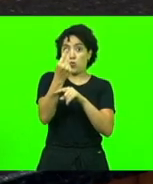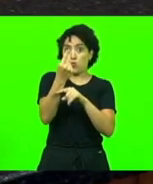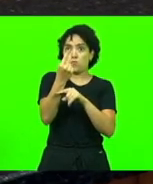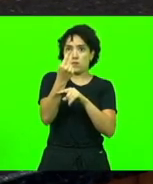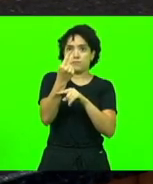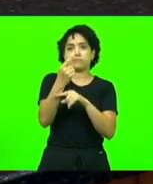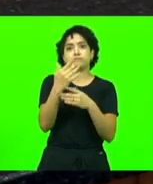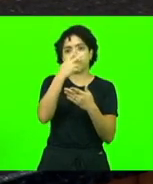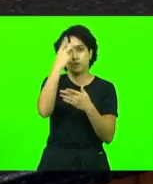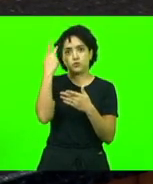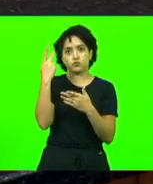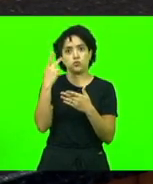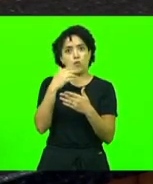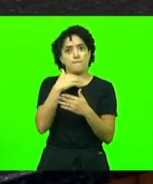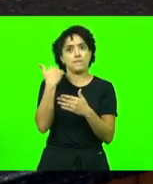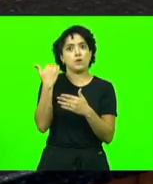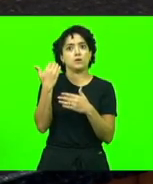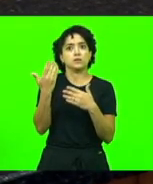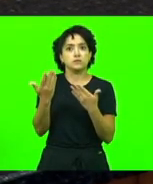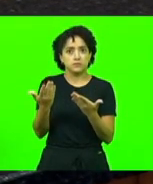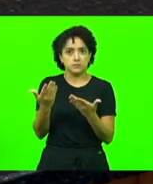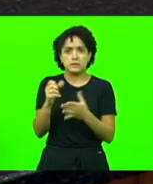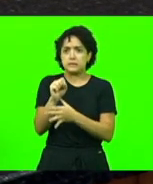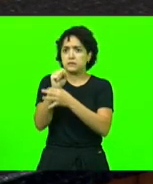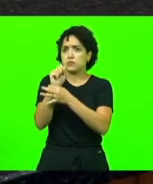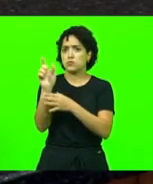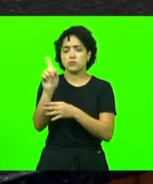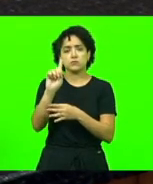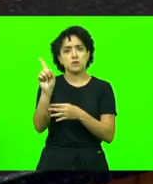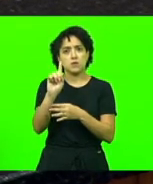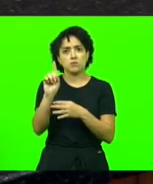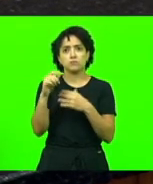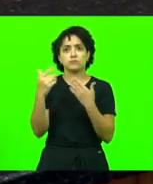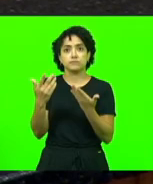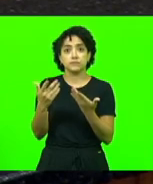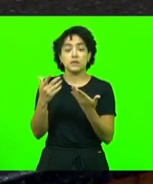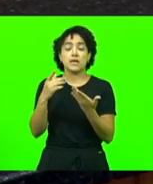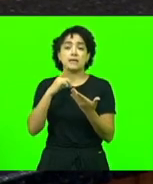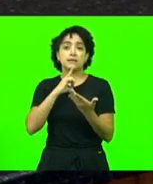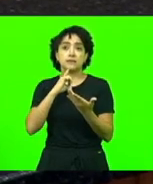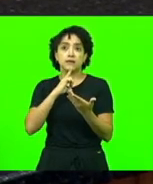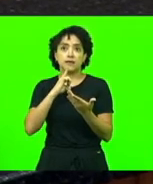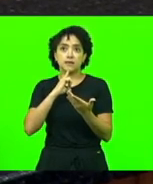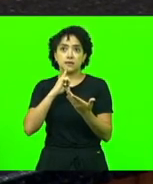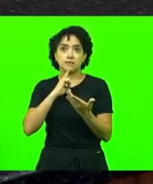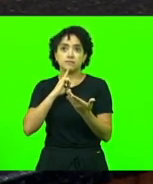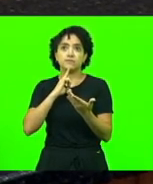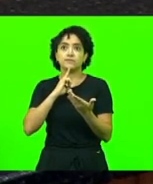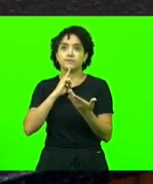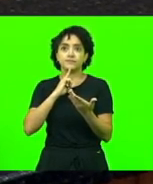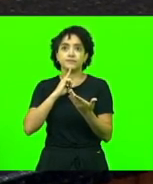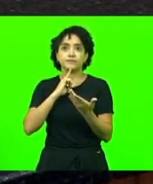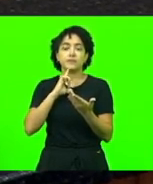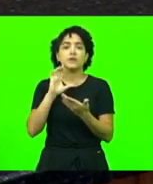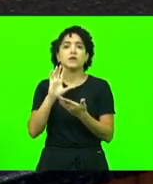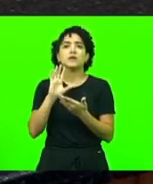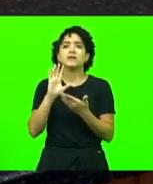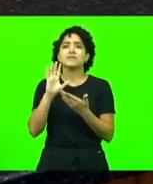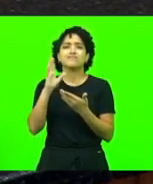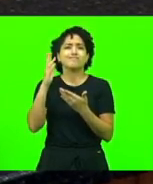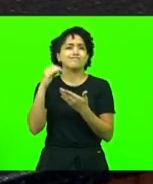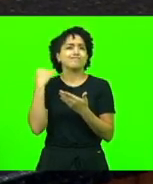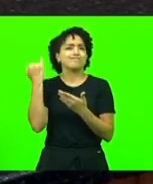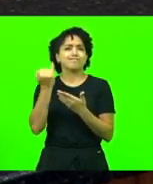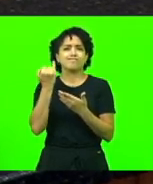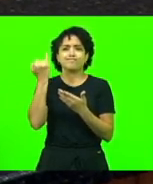E segundo, não é um aborto seguro. Nós temos aqui um caso assim, fatídico, assim, importantíssimo, que